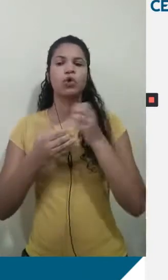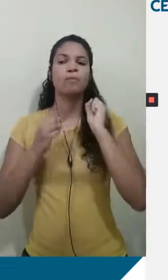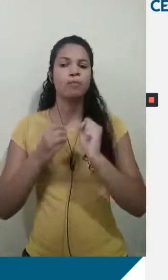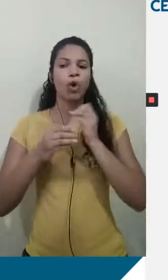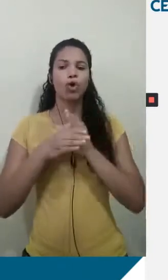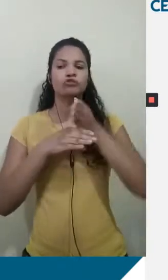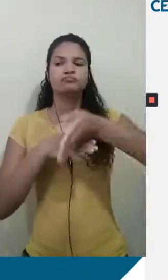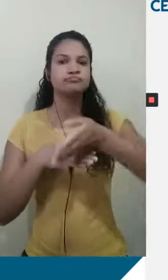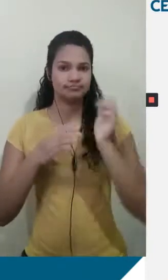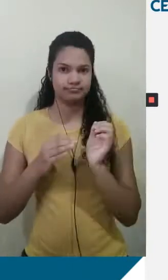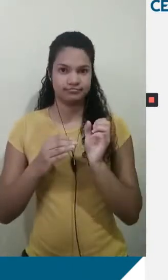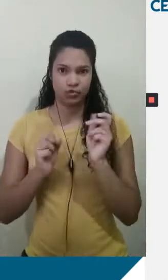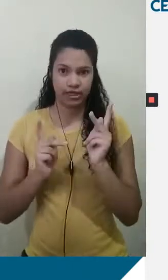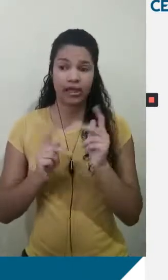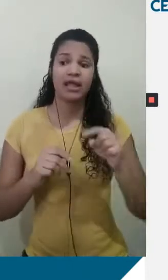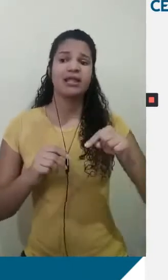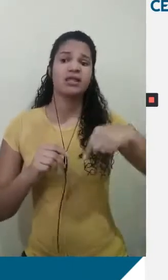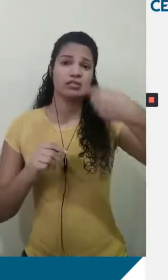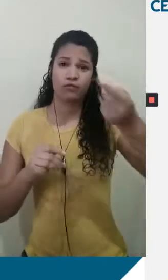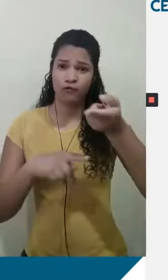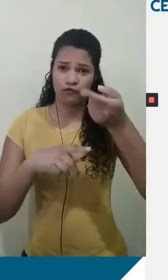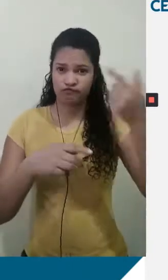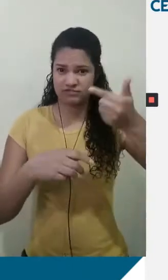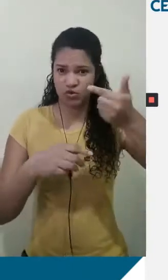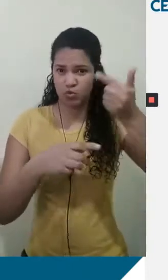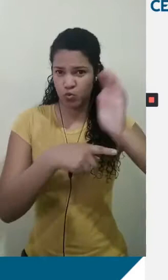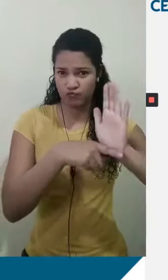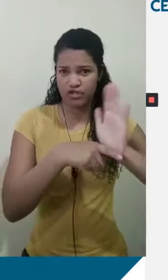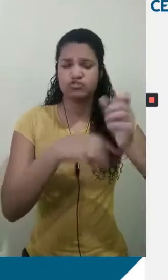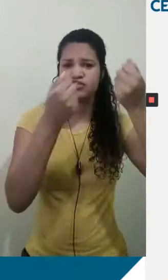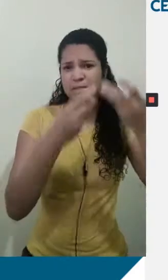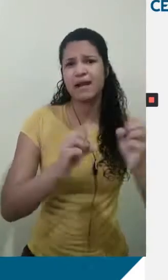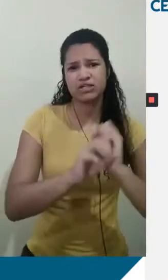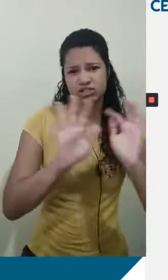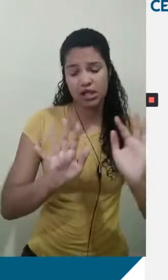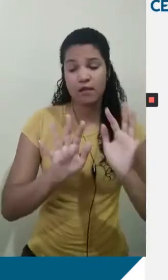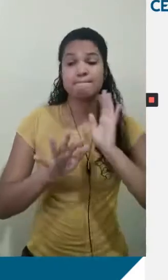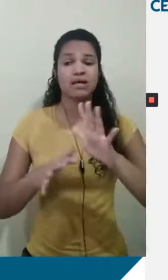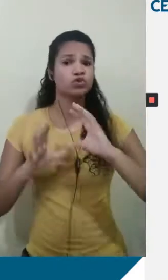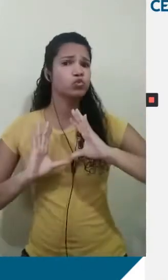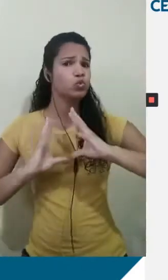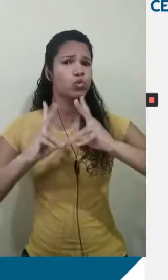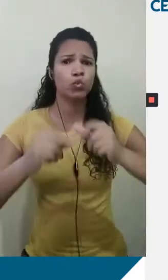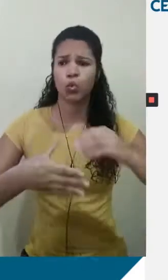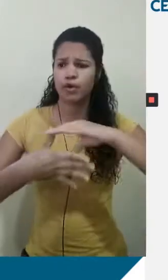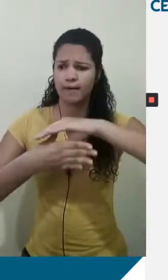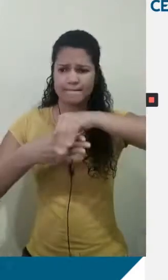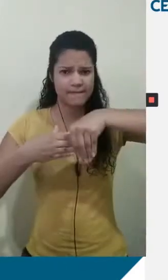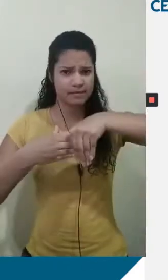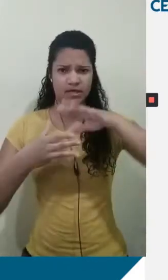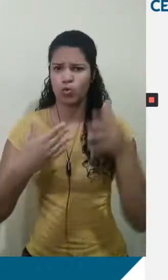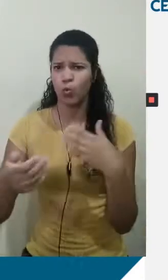da célula que compõem as organelas, possuem uma estrutura semelhante, rica em lipídios, em gorduras, portanto,